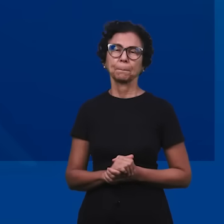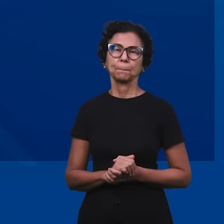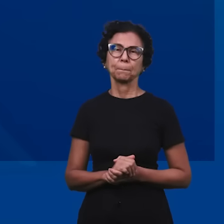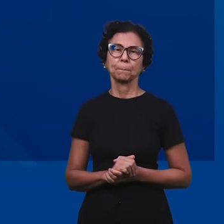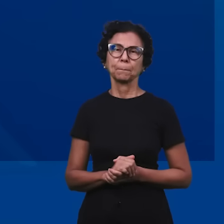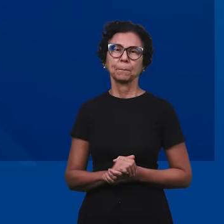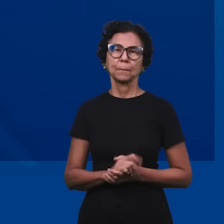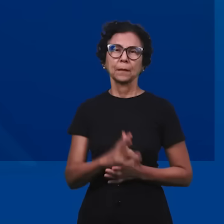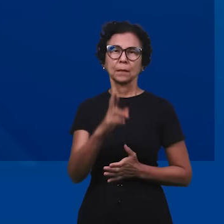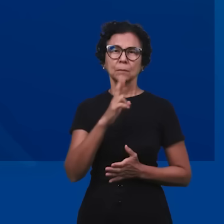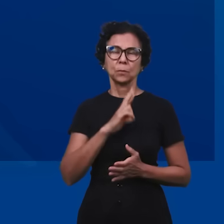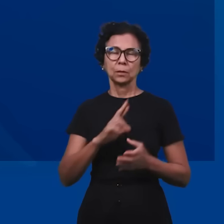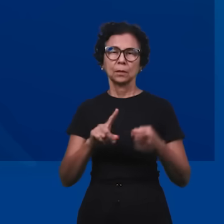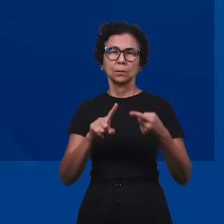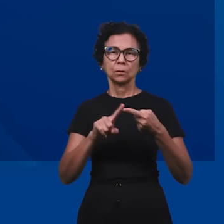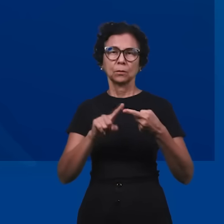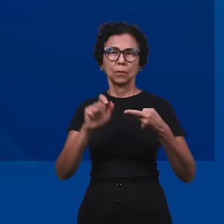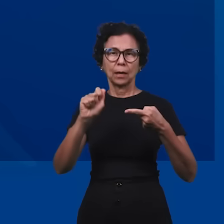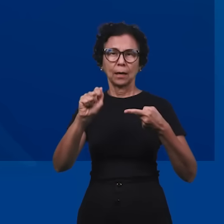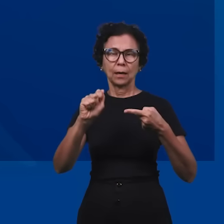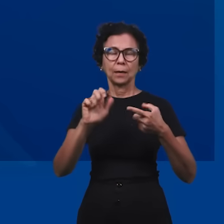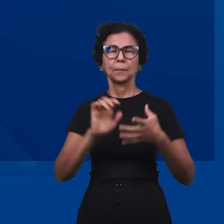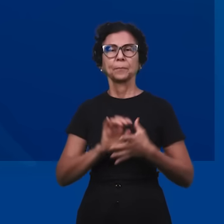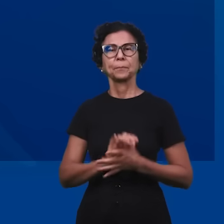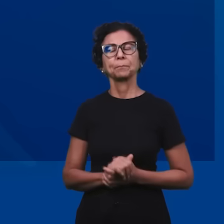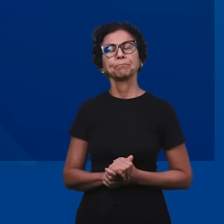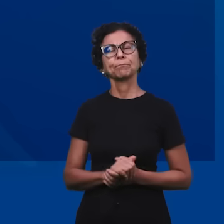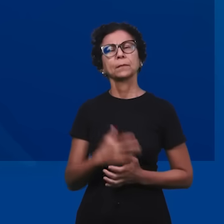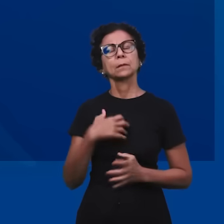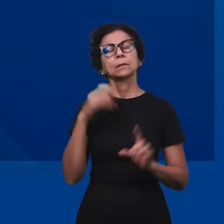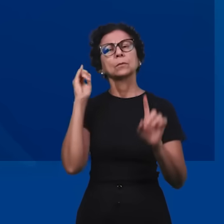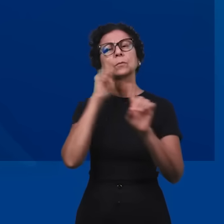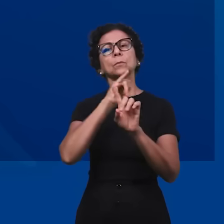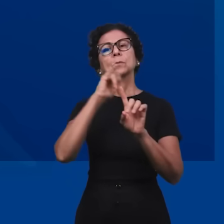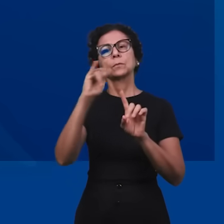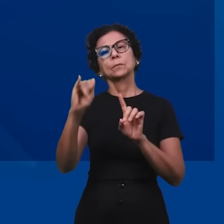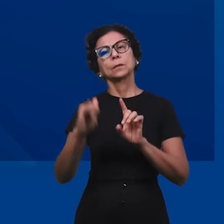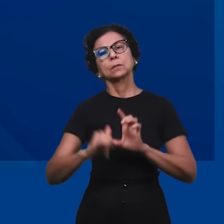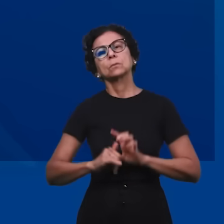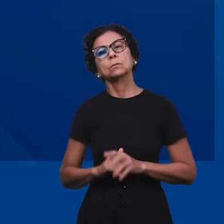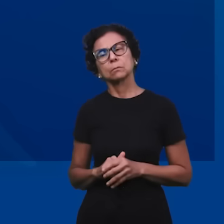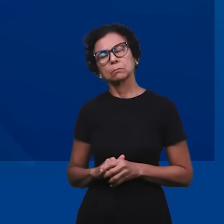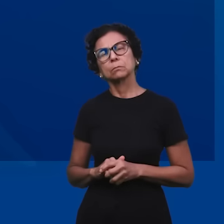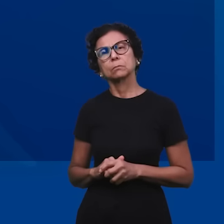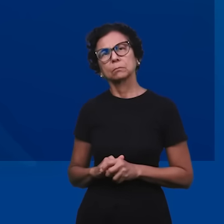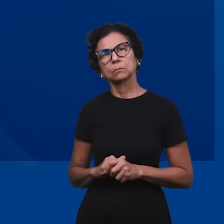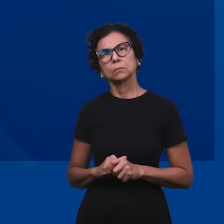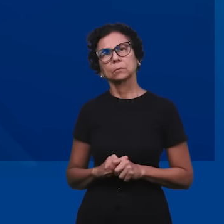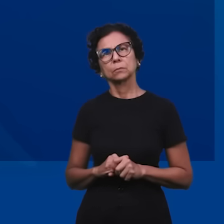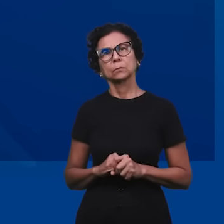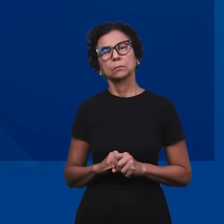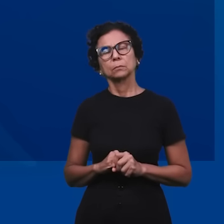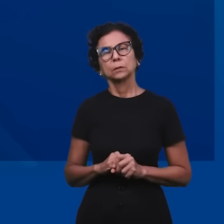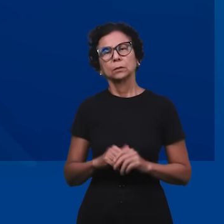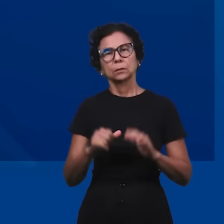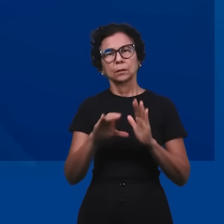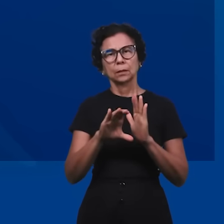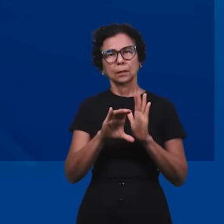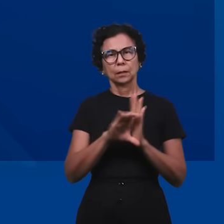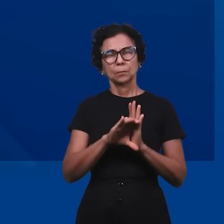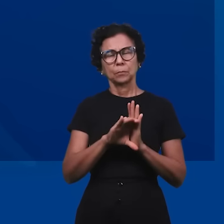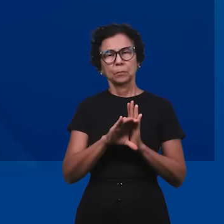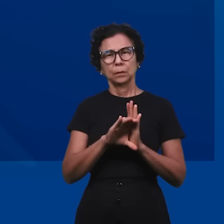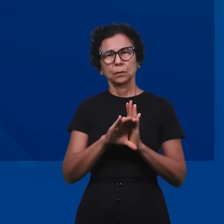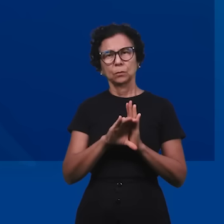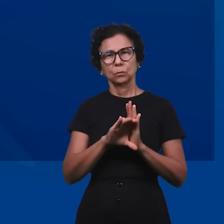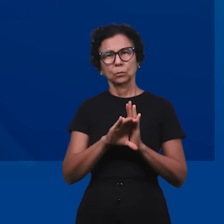Jesus, respondendo a pergunta 1A, identificando o sentido profético, né,